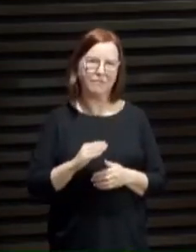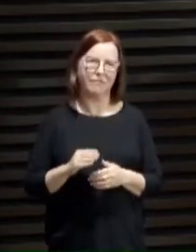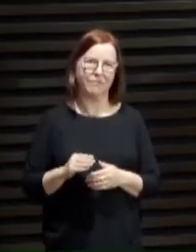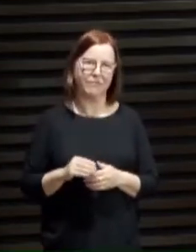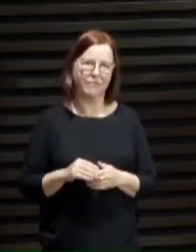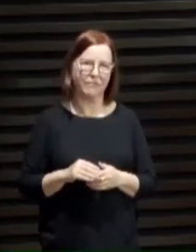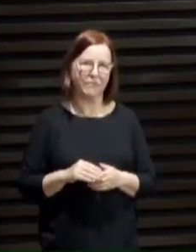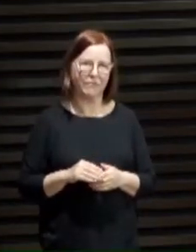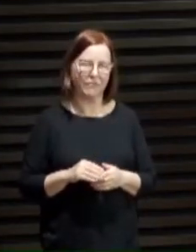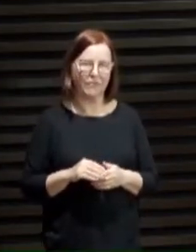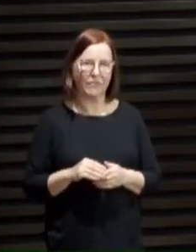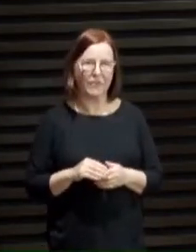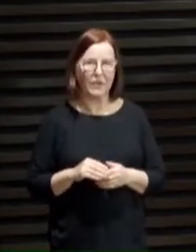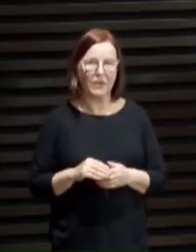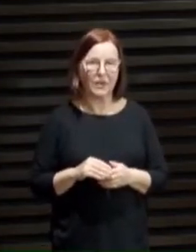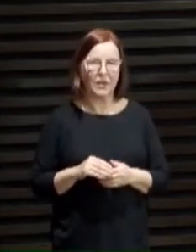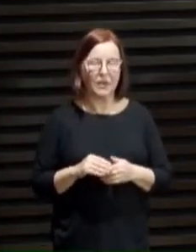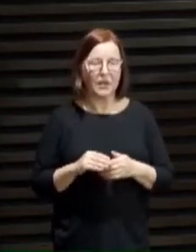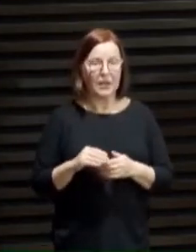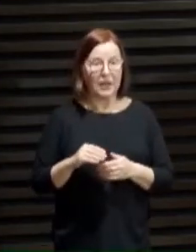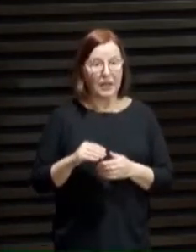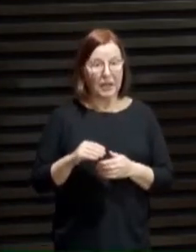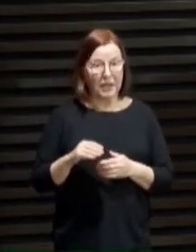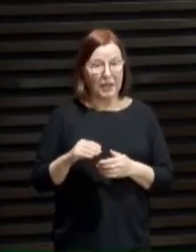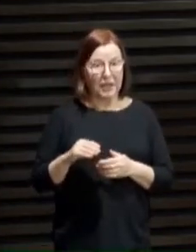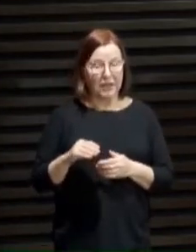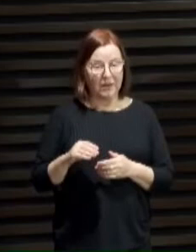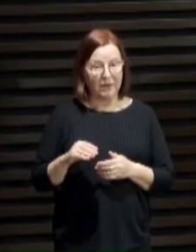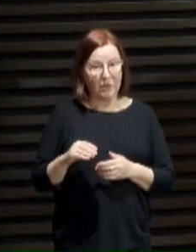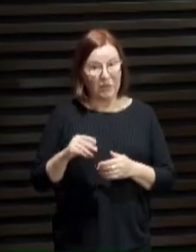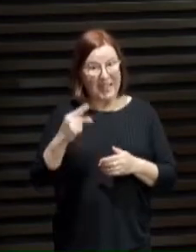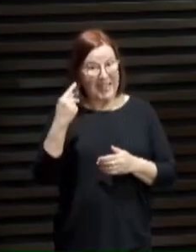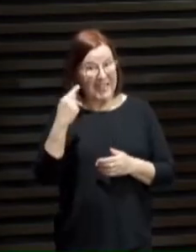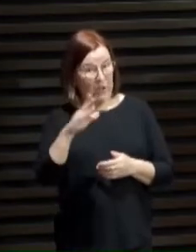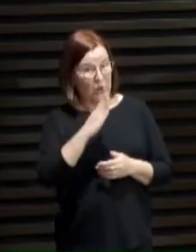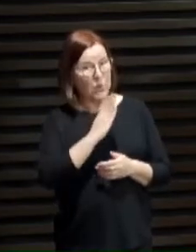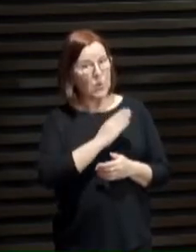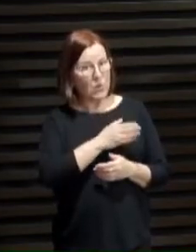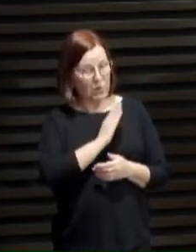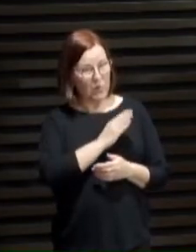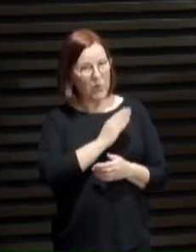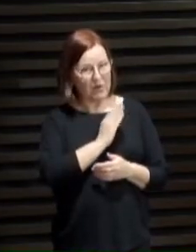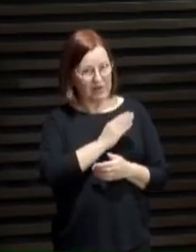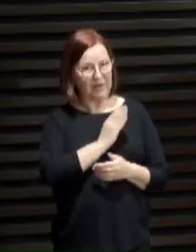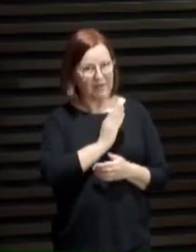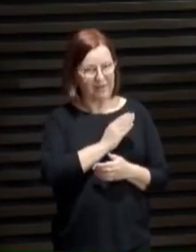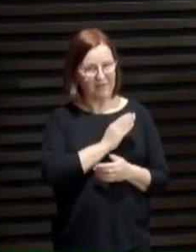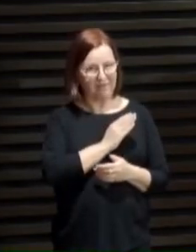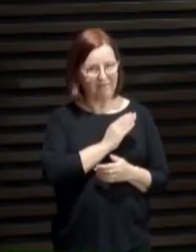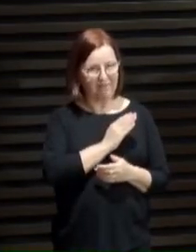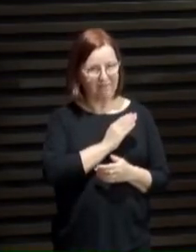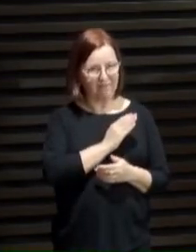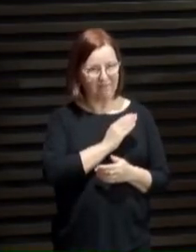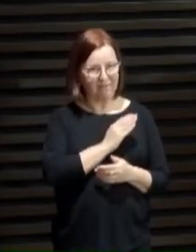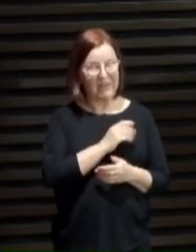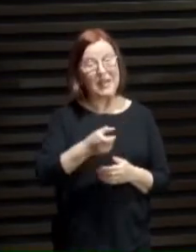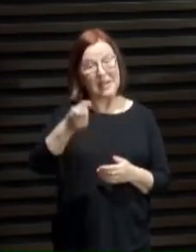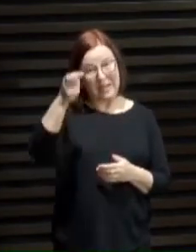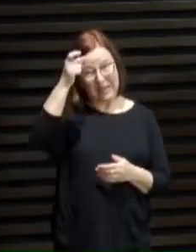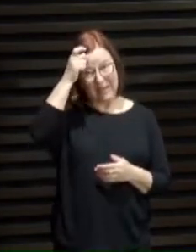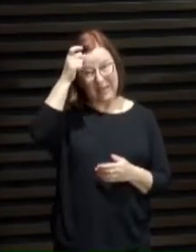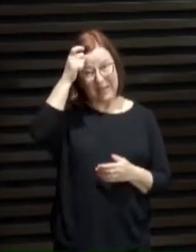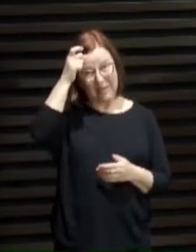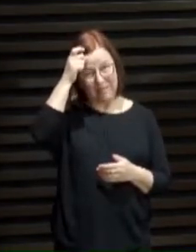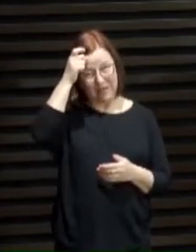todas as riquezas deste mundo, senão o teu coração. É lá no teu coração que Satanás te